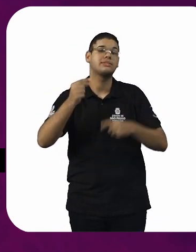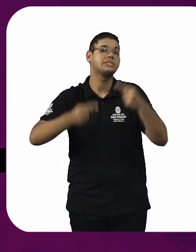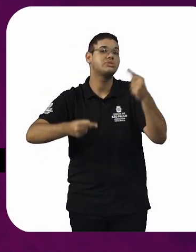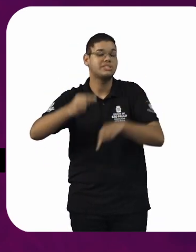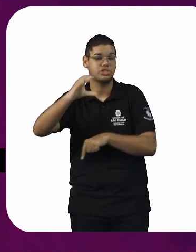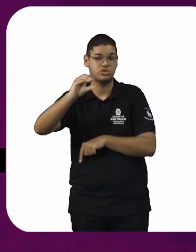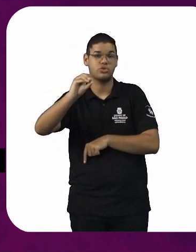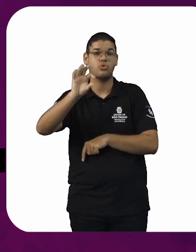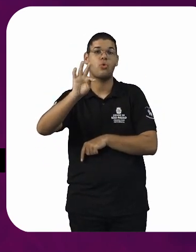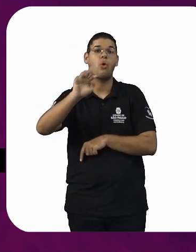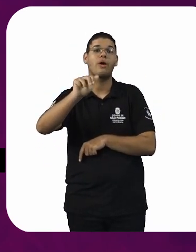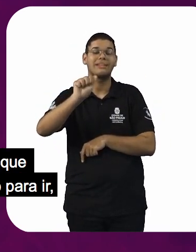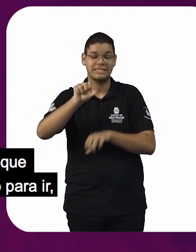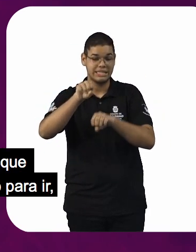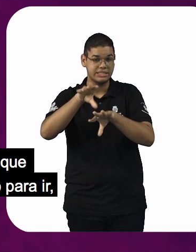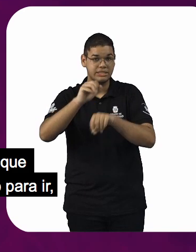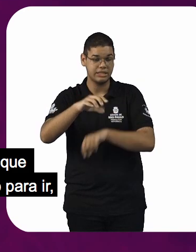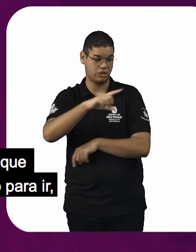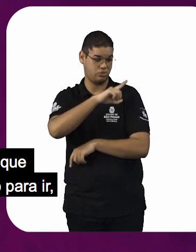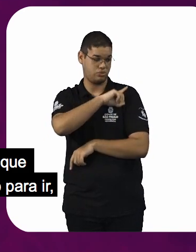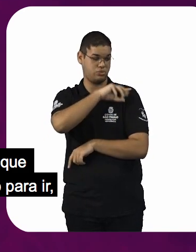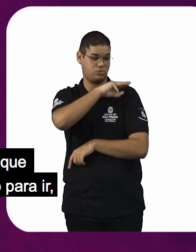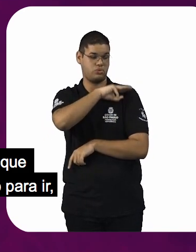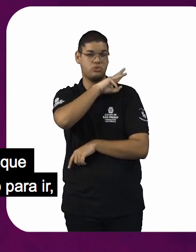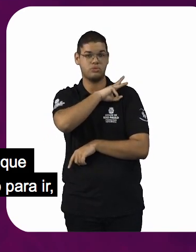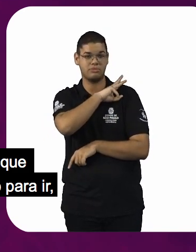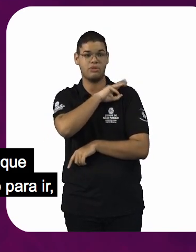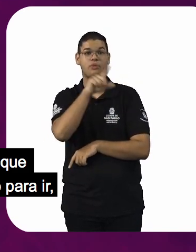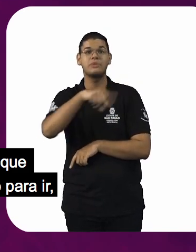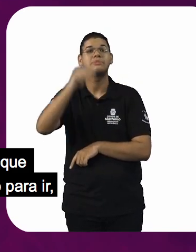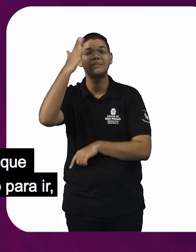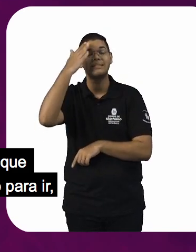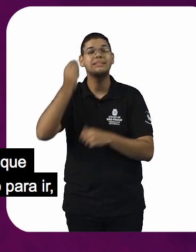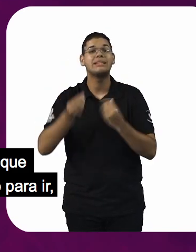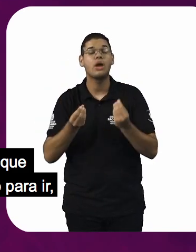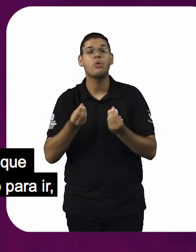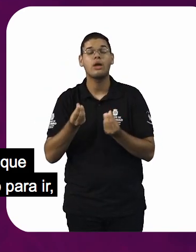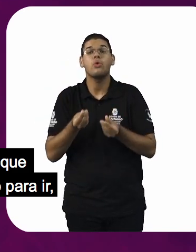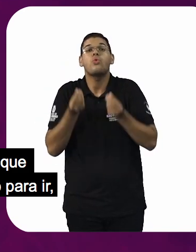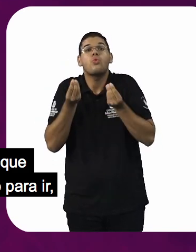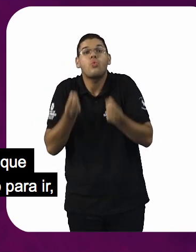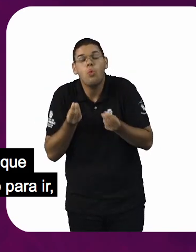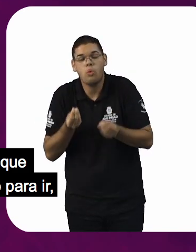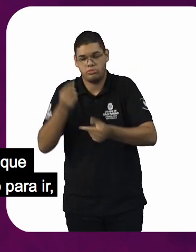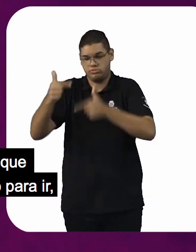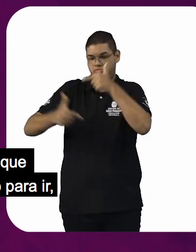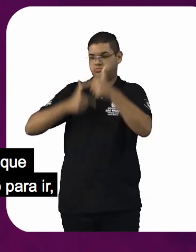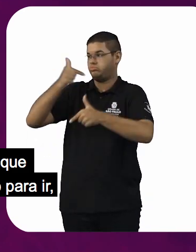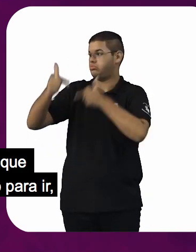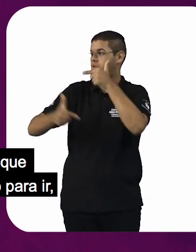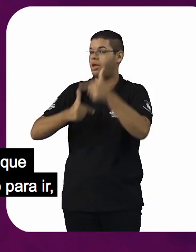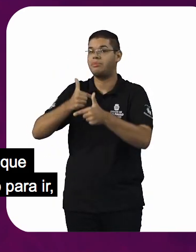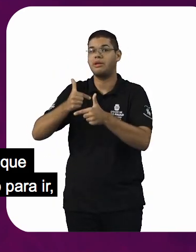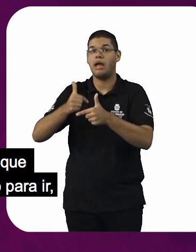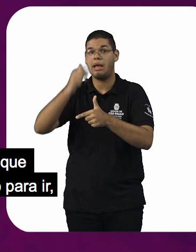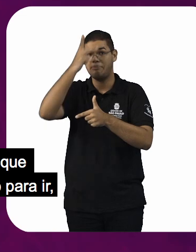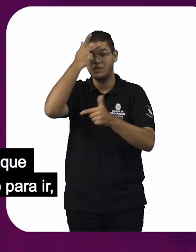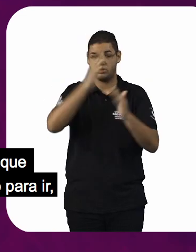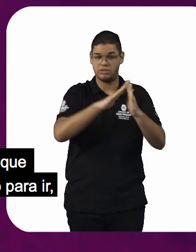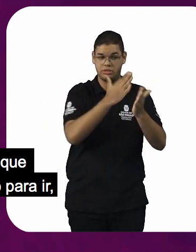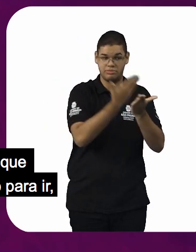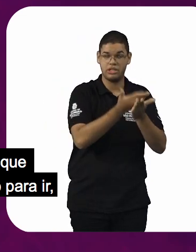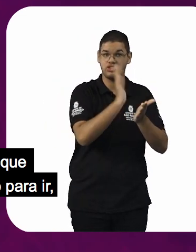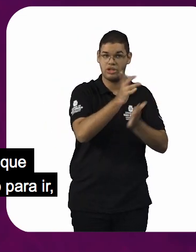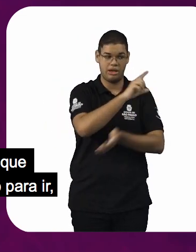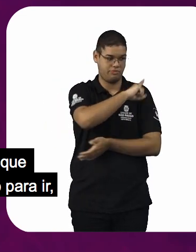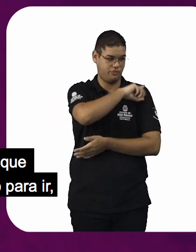no ensino superior, a gente precisa saber como que o mercado de trabalho vai absorver essas pessoas negras que saem desses espaços,